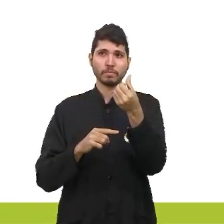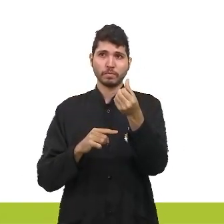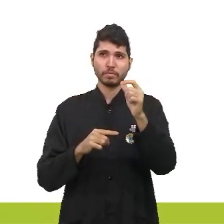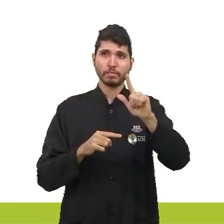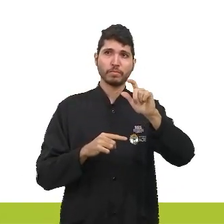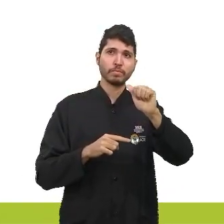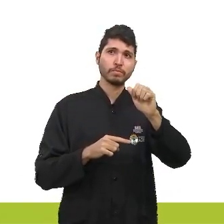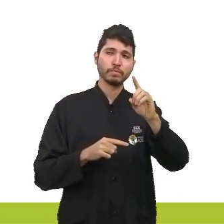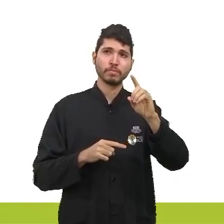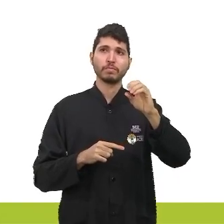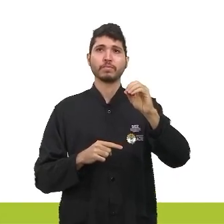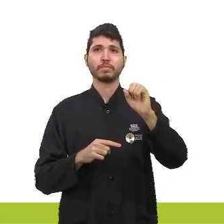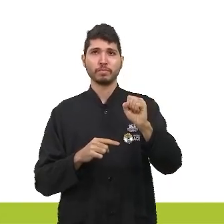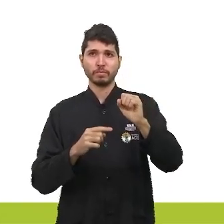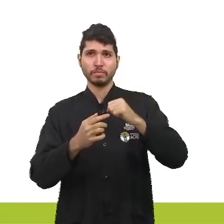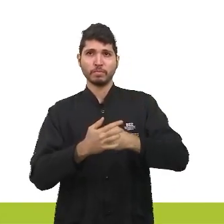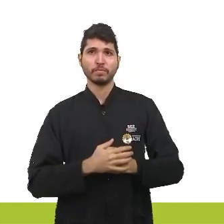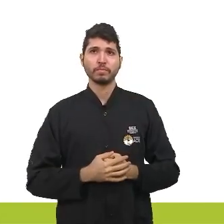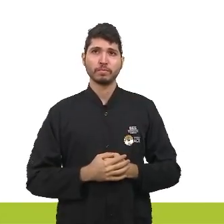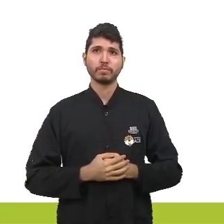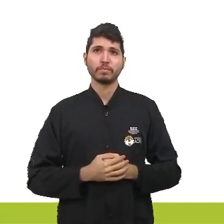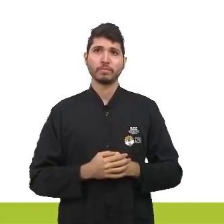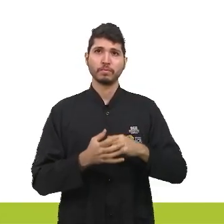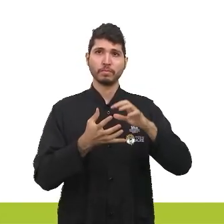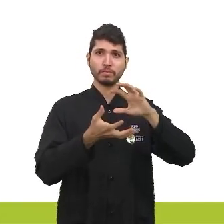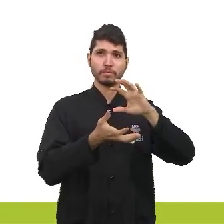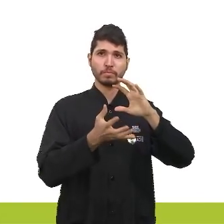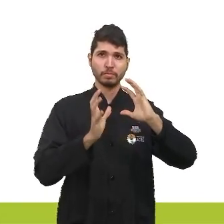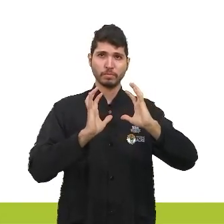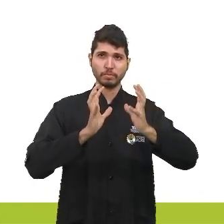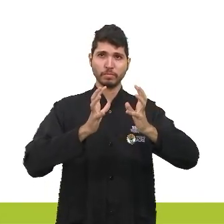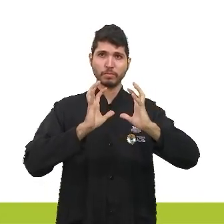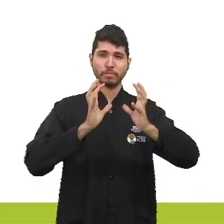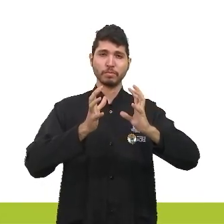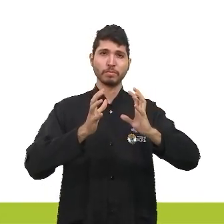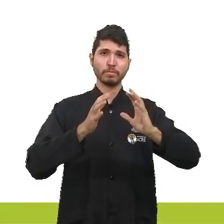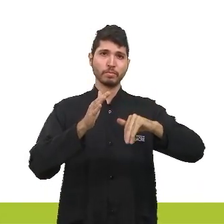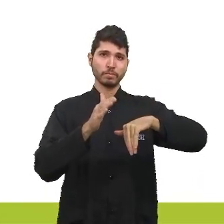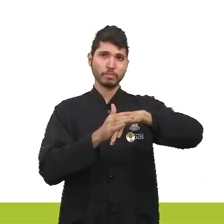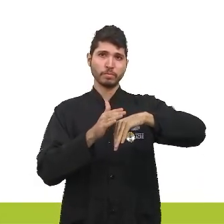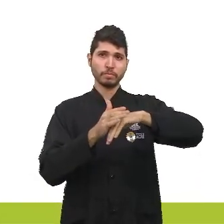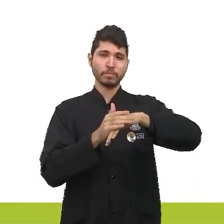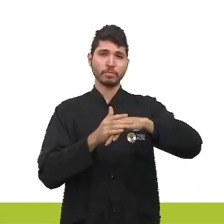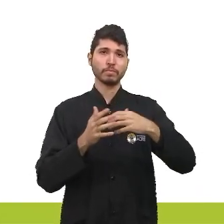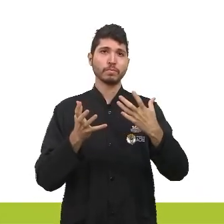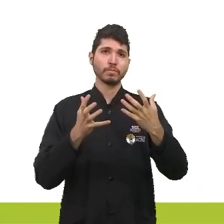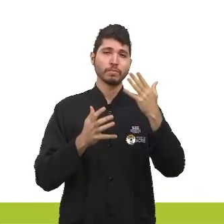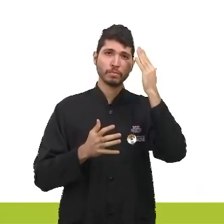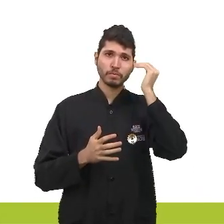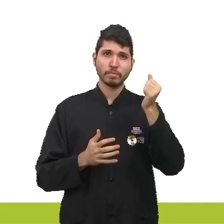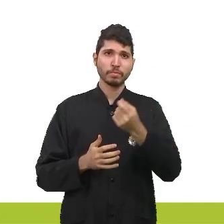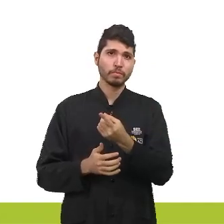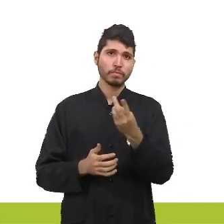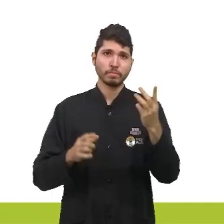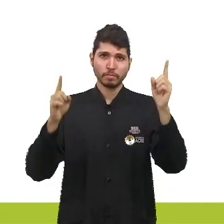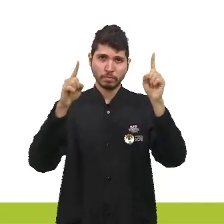átomos de carbono na molécula e o número de ligação? Então, eu quero saber o número de vértices